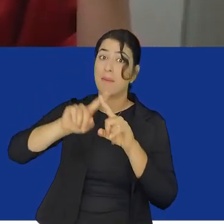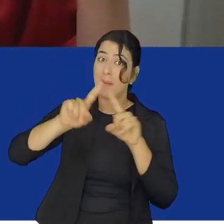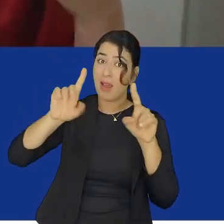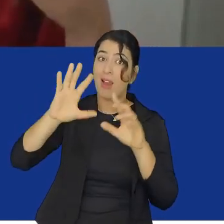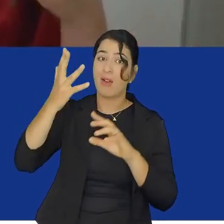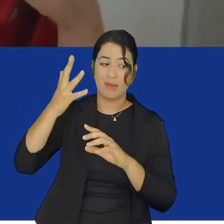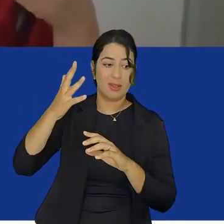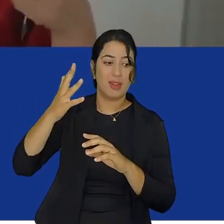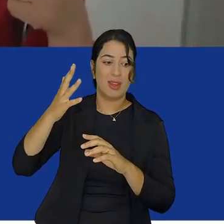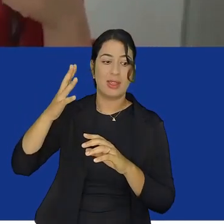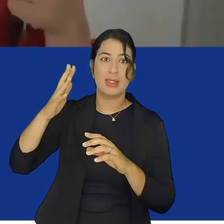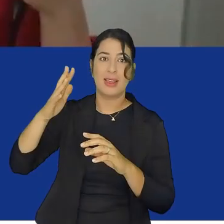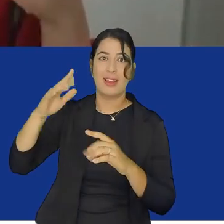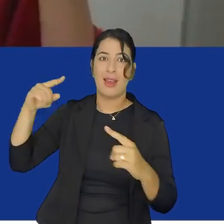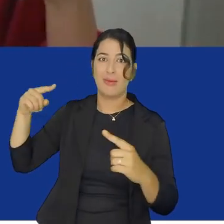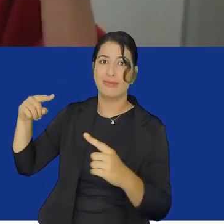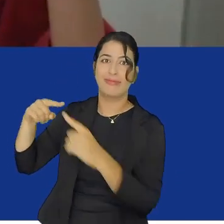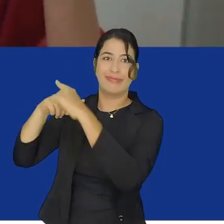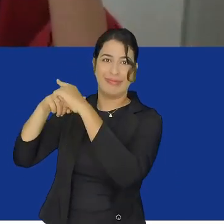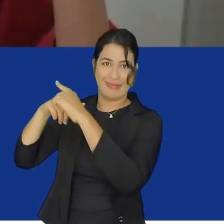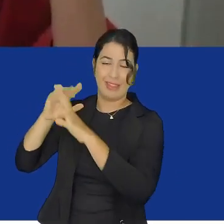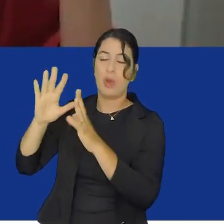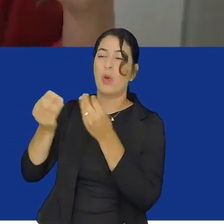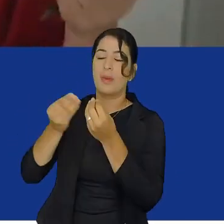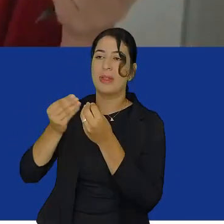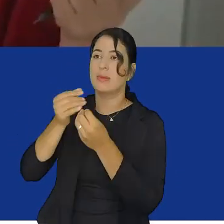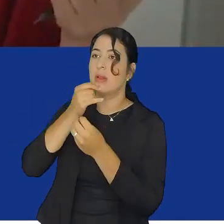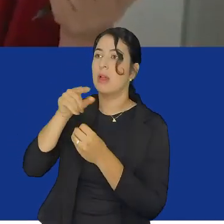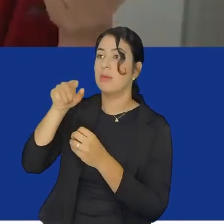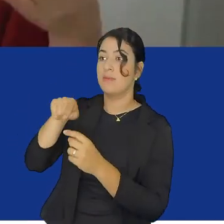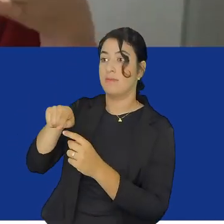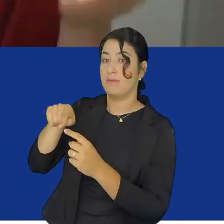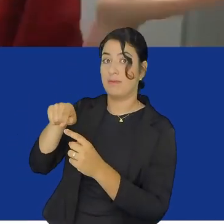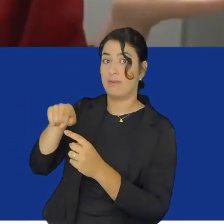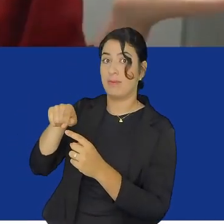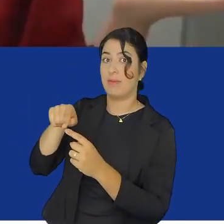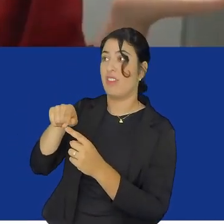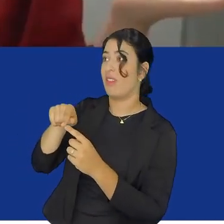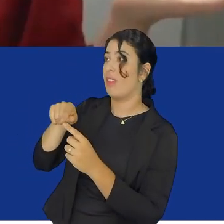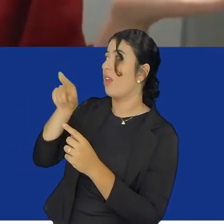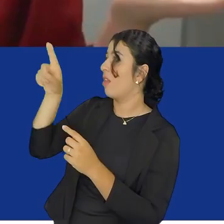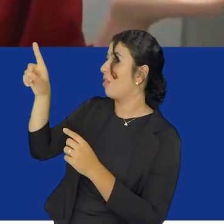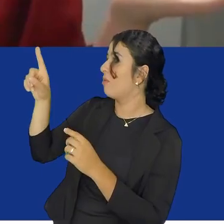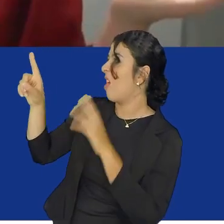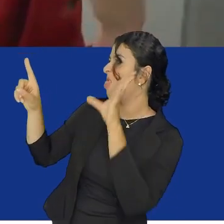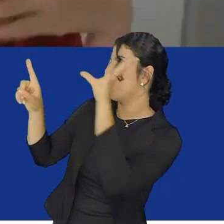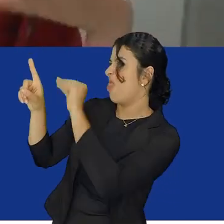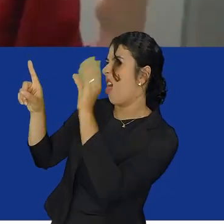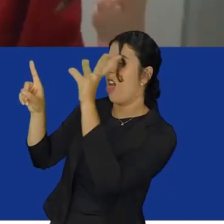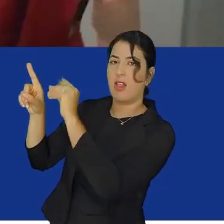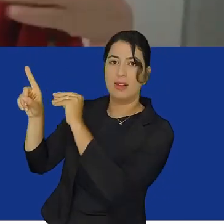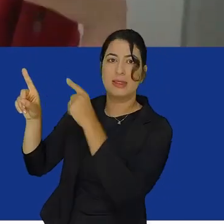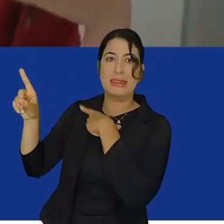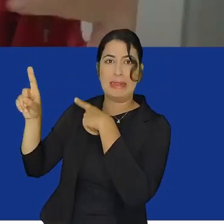inverso, né? De que a pessoa, só pelo fato do outro ser o gestor, já é o problema na vida dela. E não é